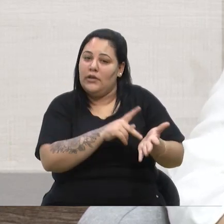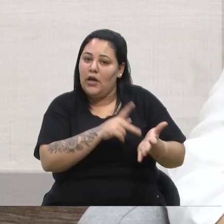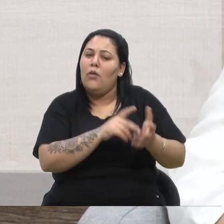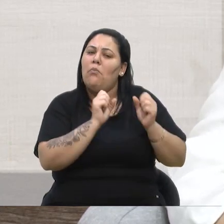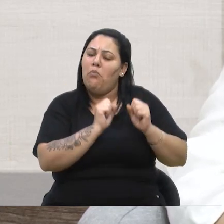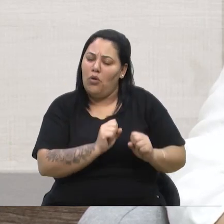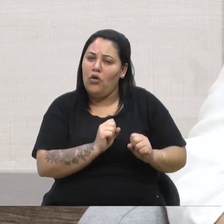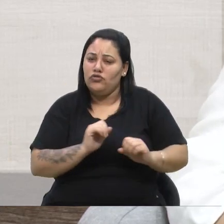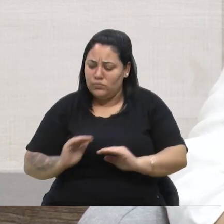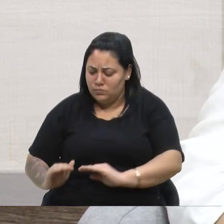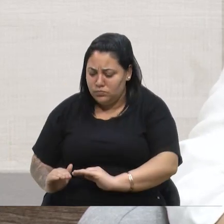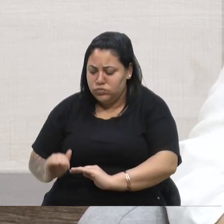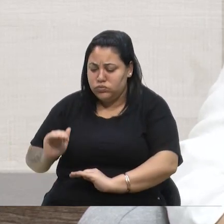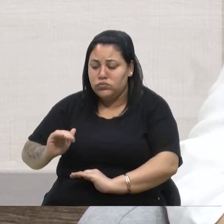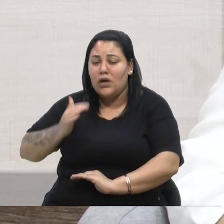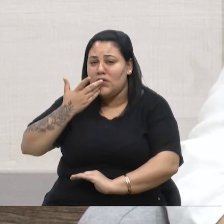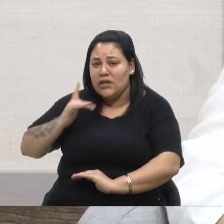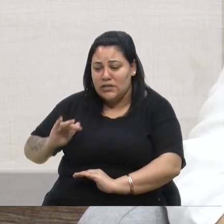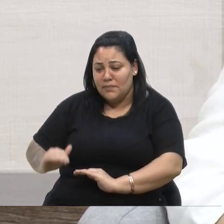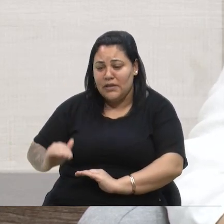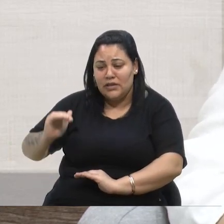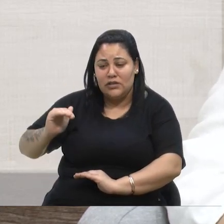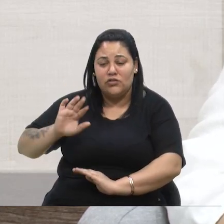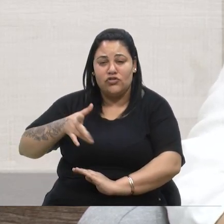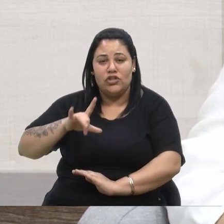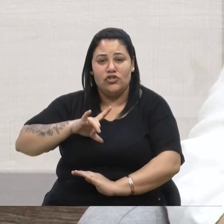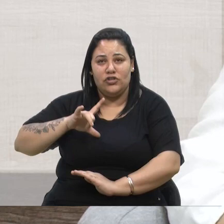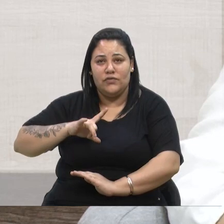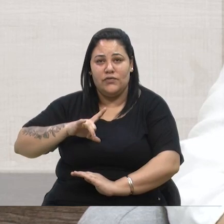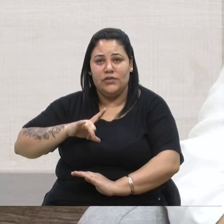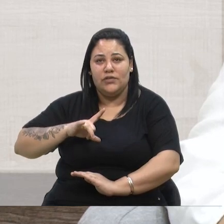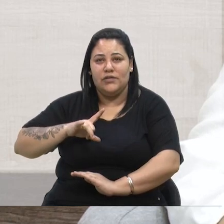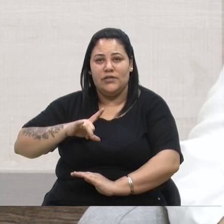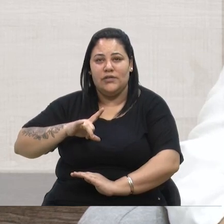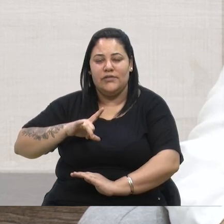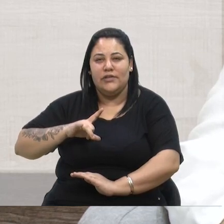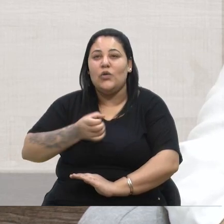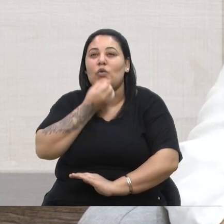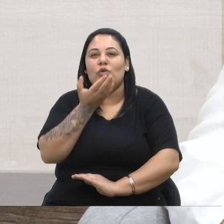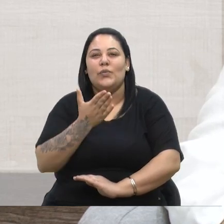servir, né? Desde a criança pequenininha, né? Que eu já tive um